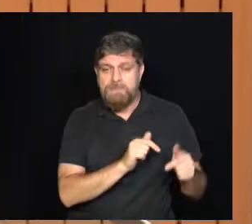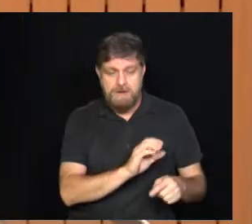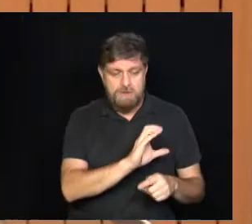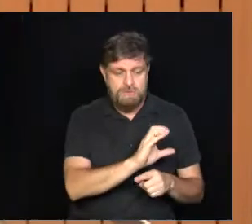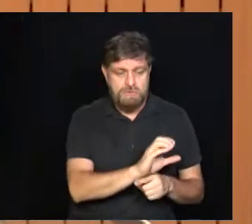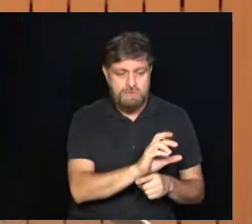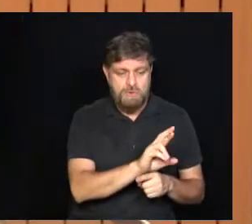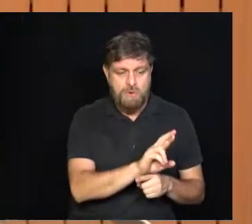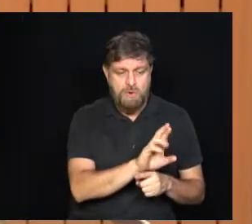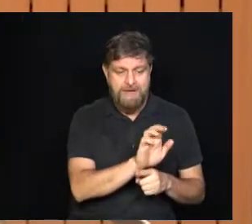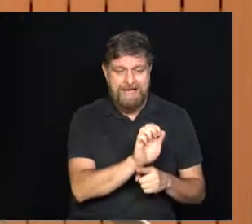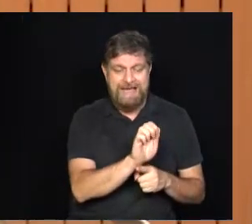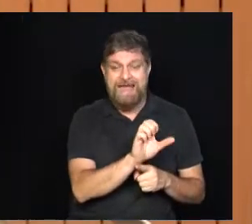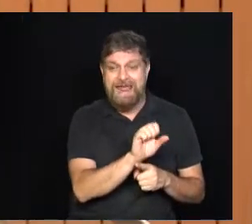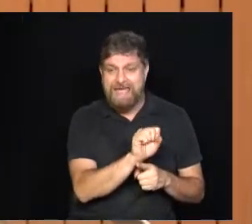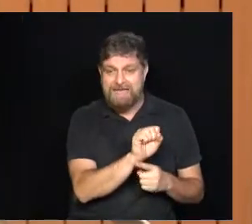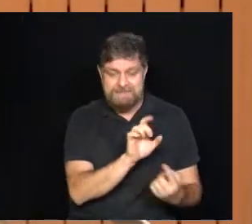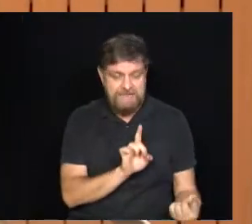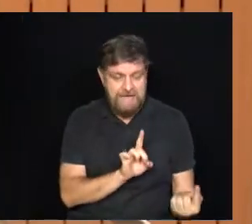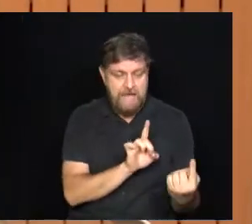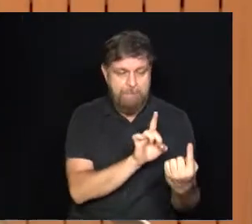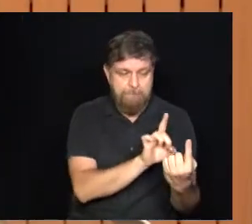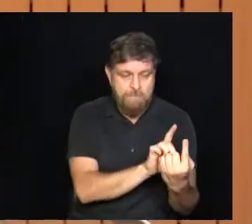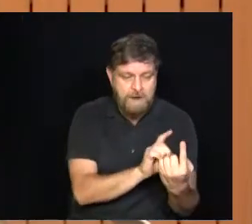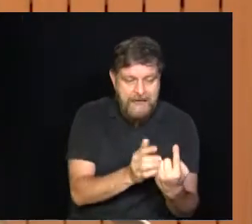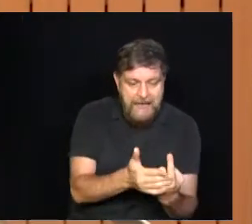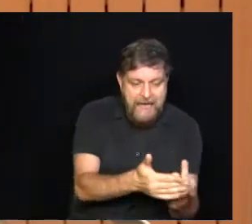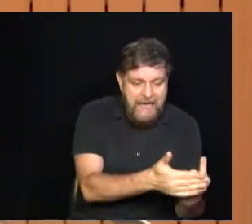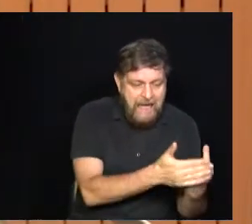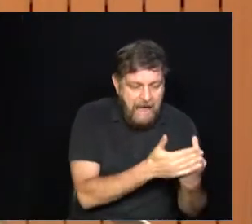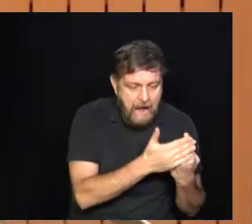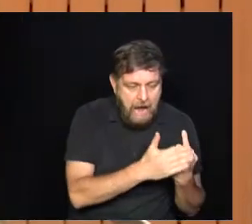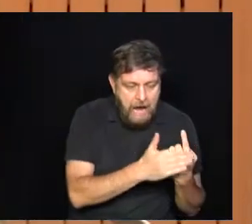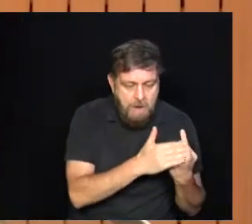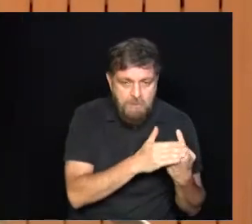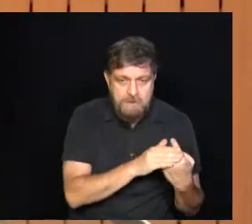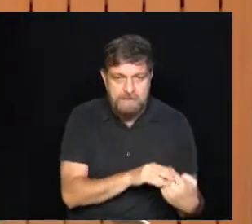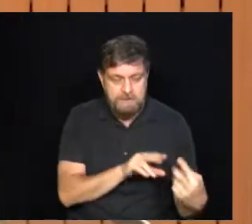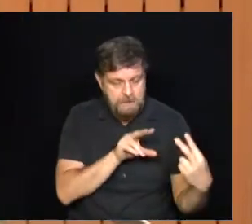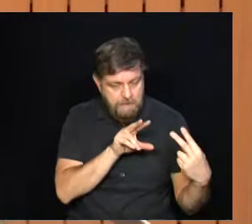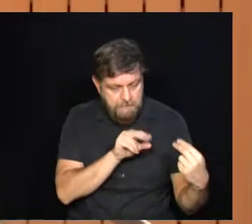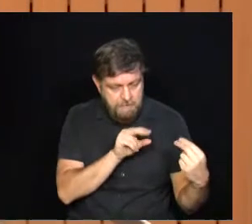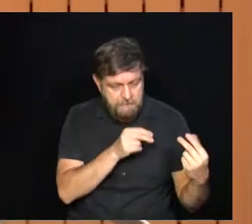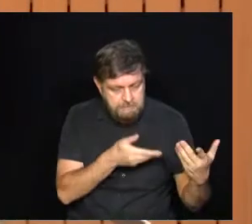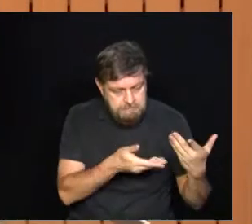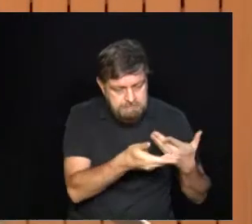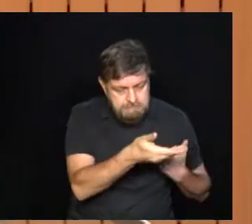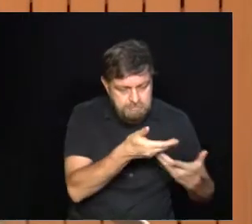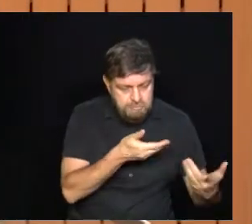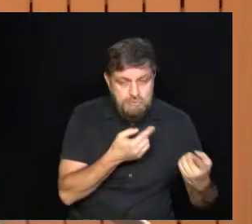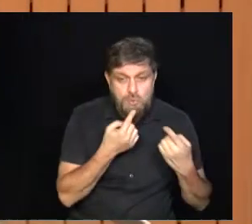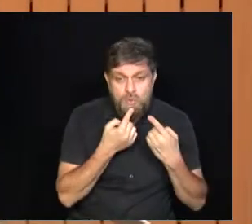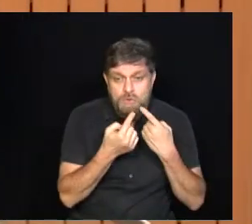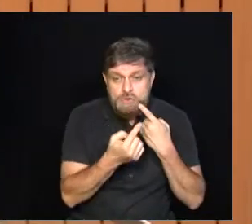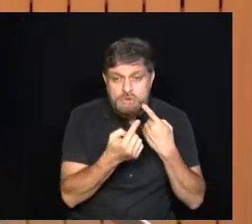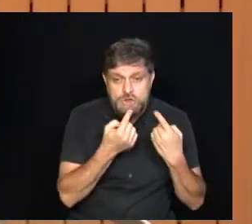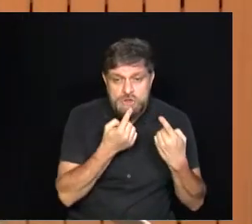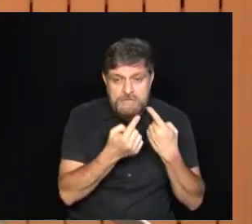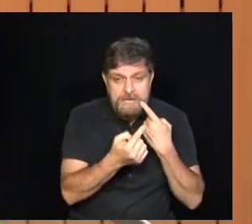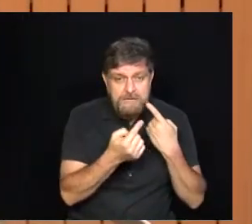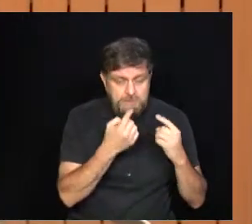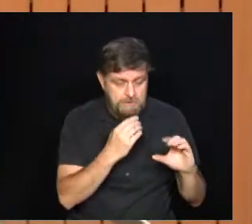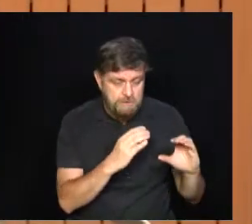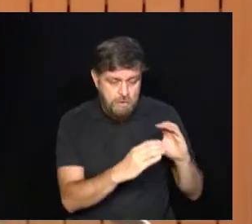é o de acolher essa mulher, construir uma escuta, um diálogo, uma comunicação